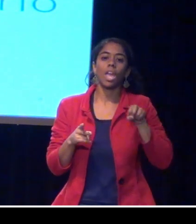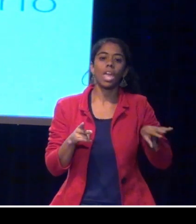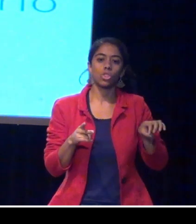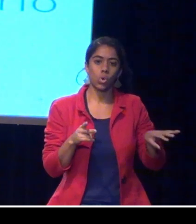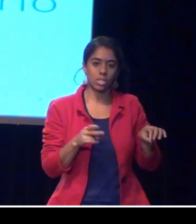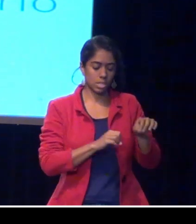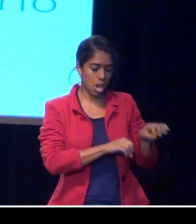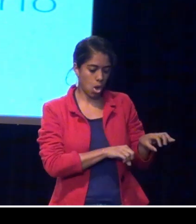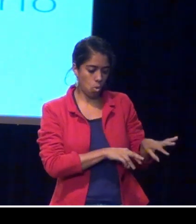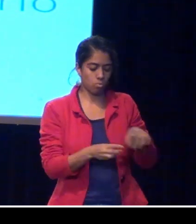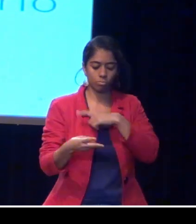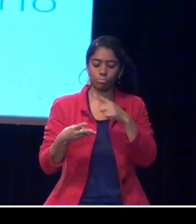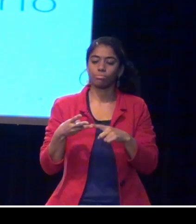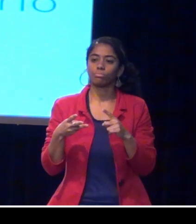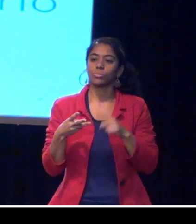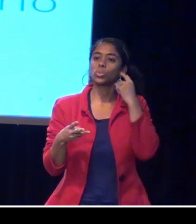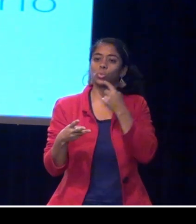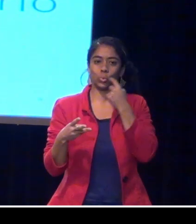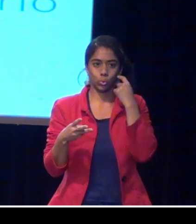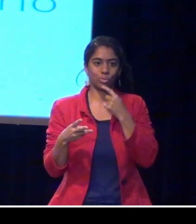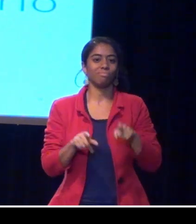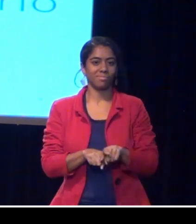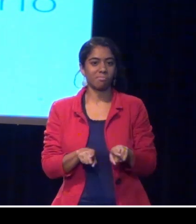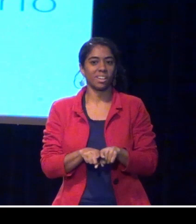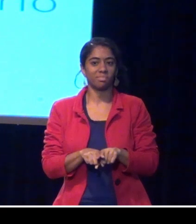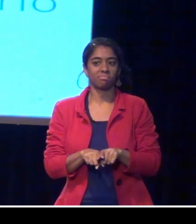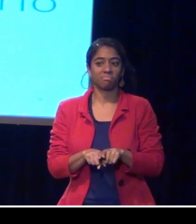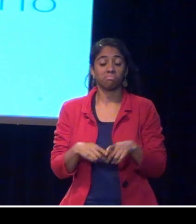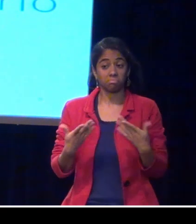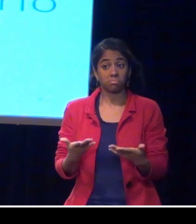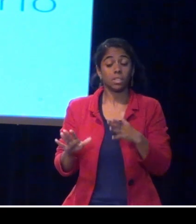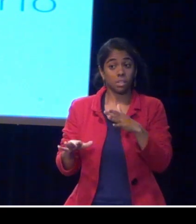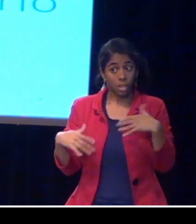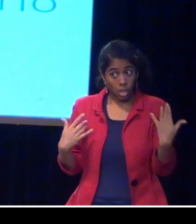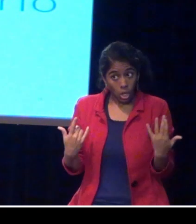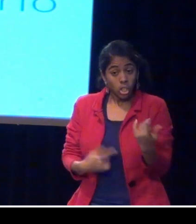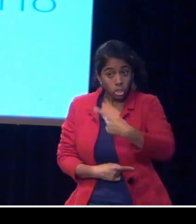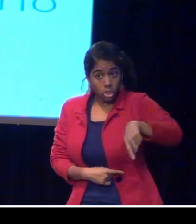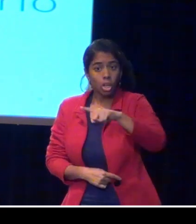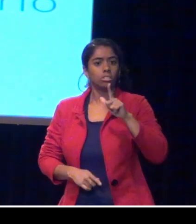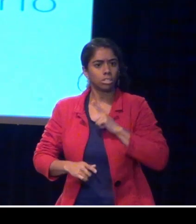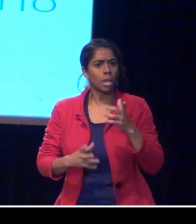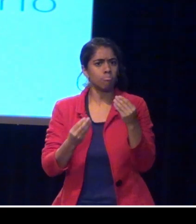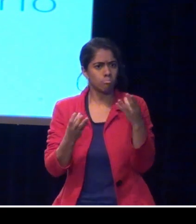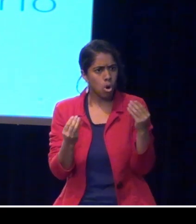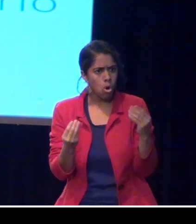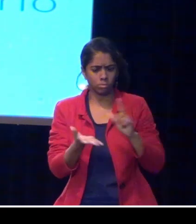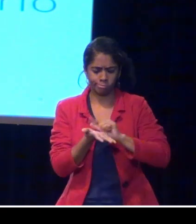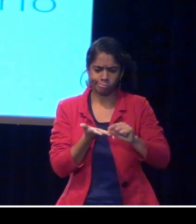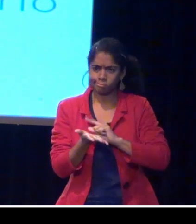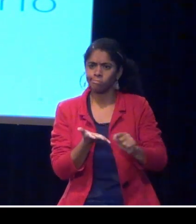Então, a gente tem uma demanda grande e a gente tem uma produção pequena. A gente precisa fechar